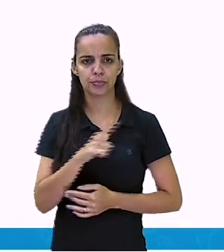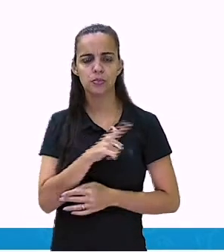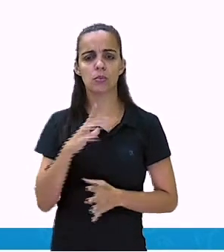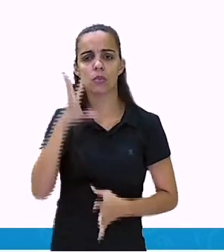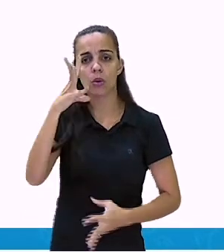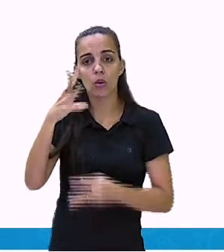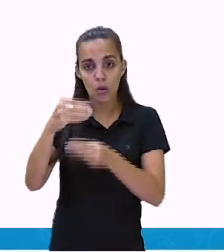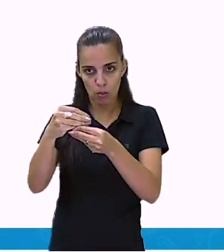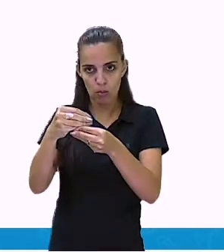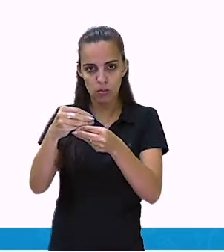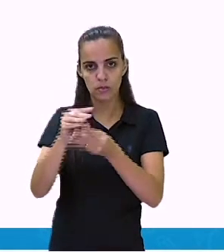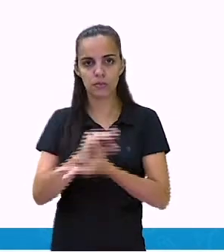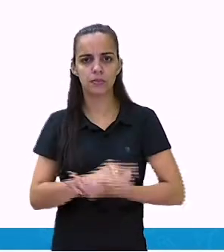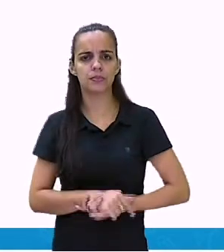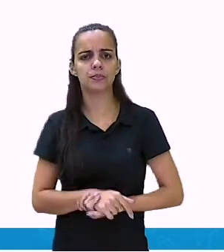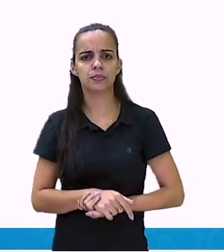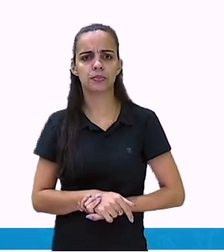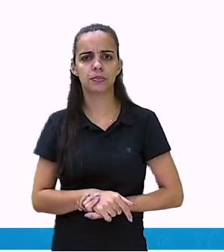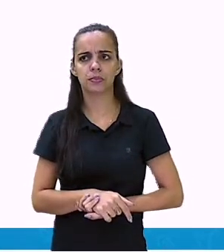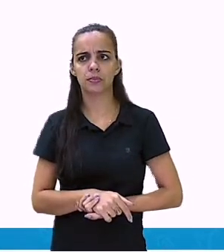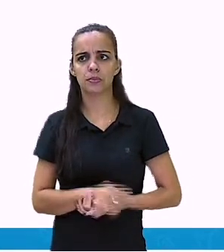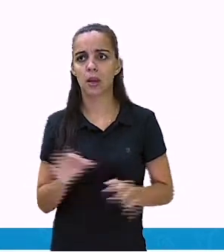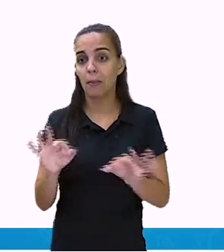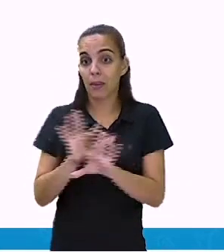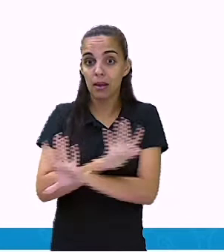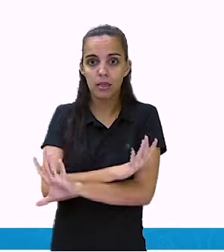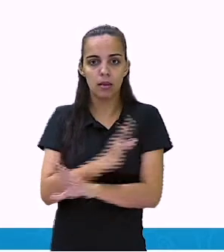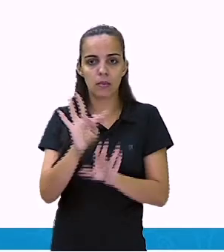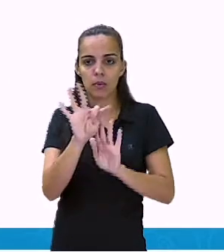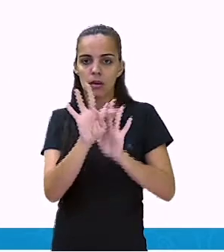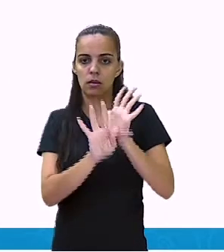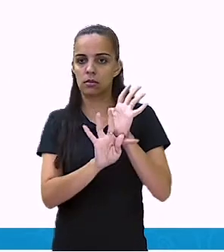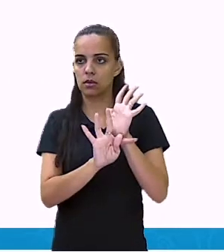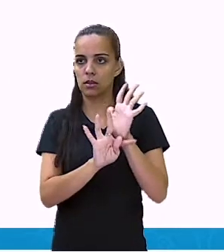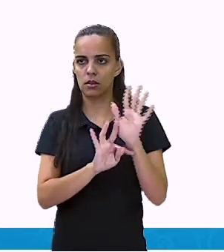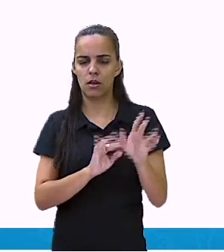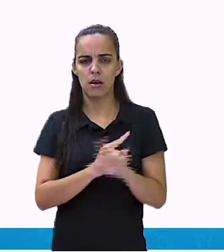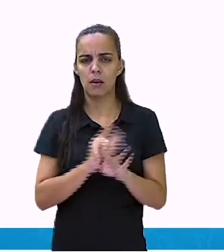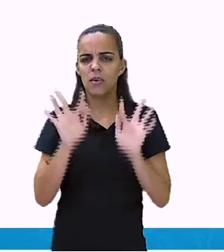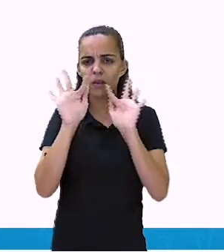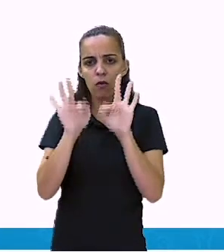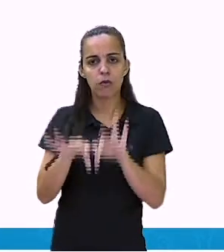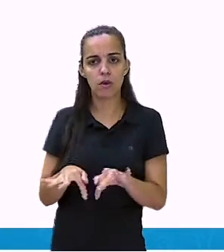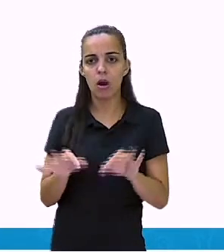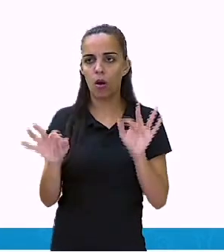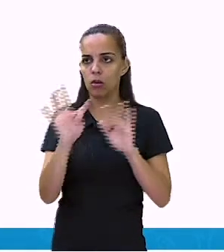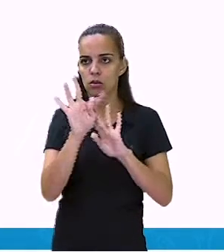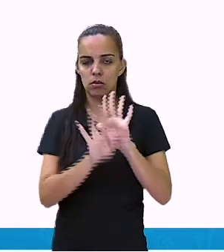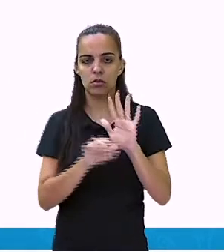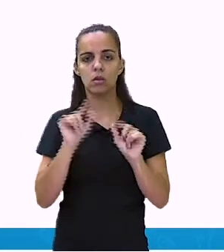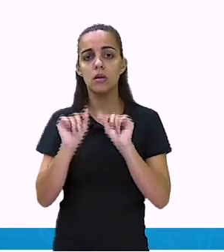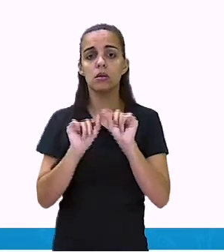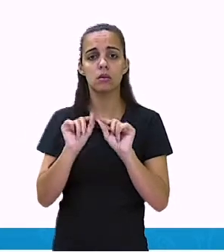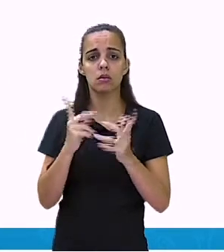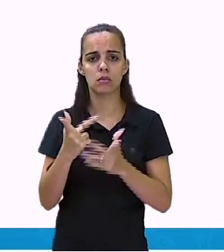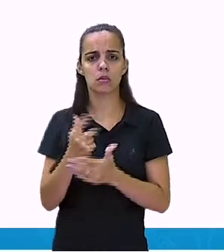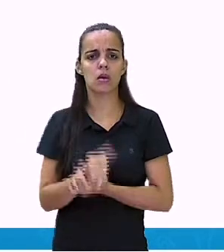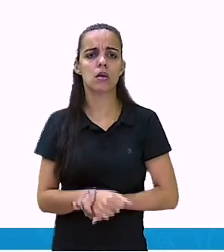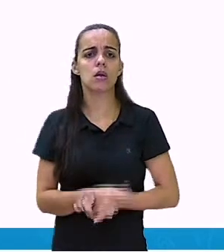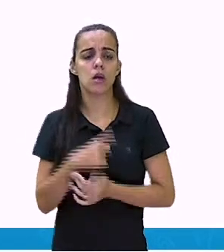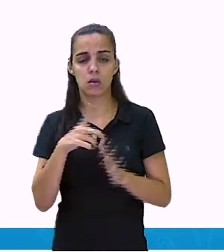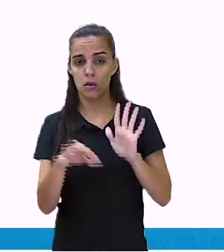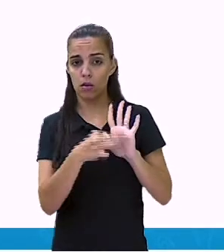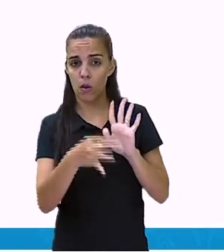Conclusão. Para acabar, né? Para finalizar, a conclusão de um artigo